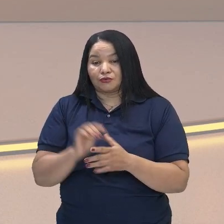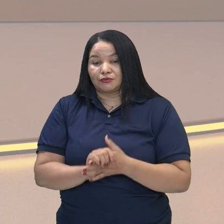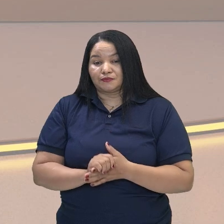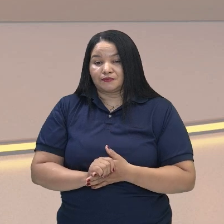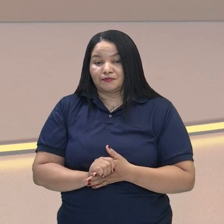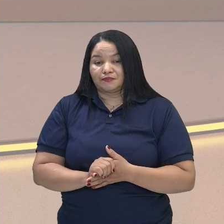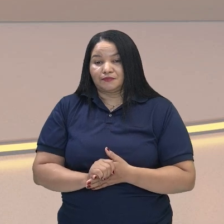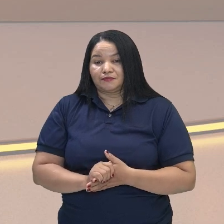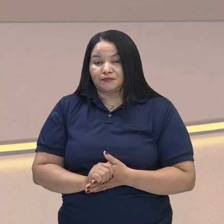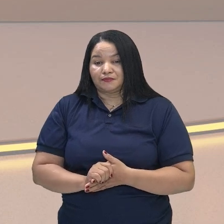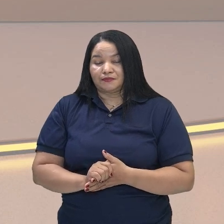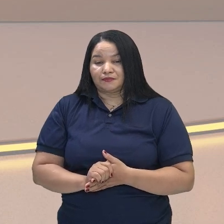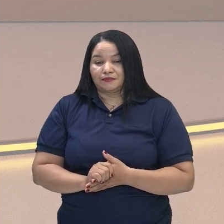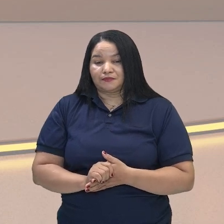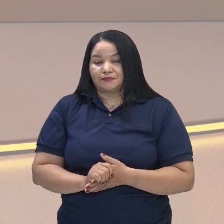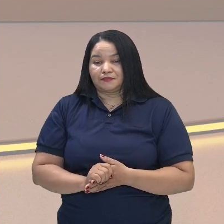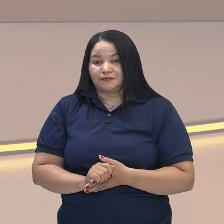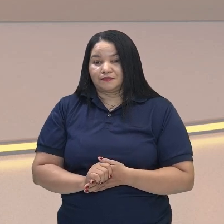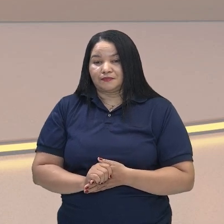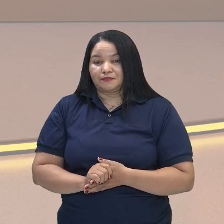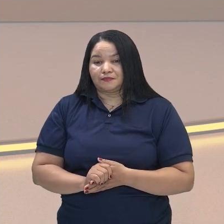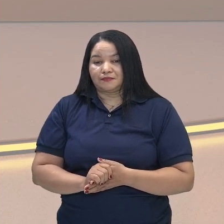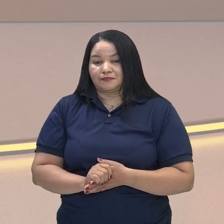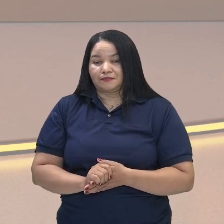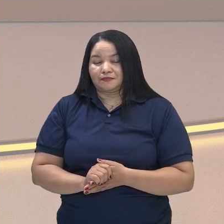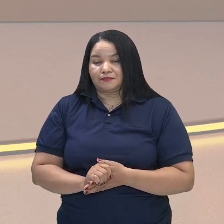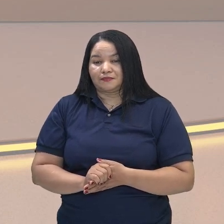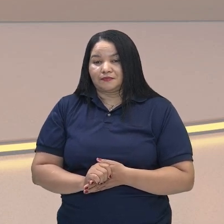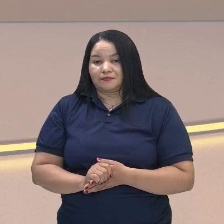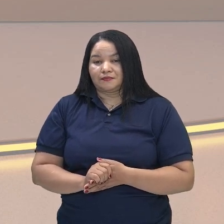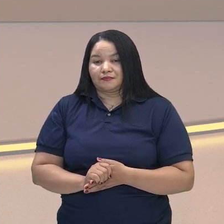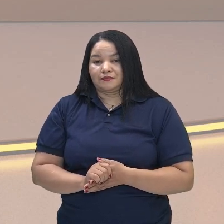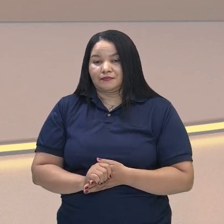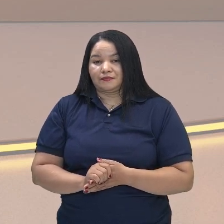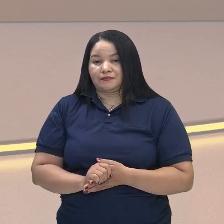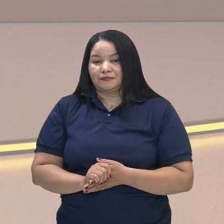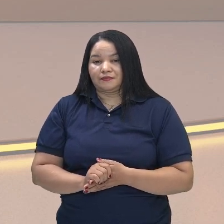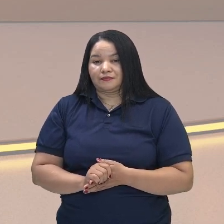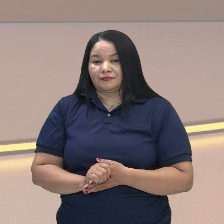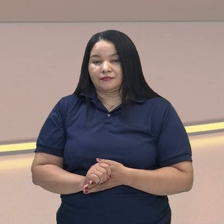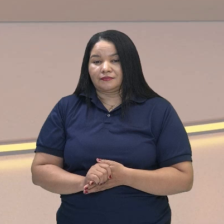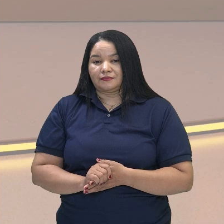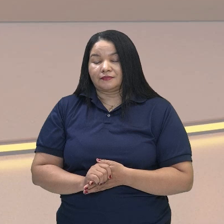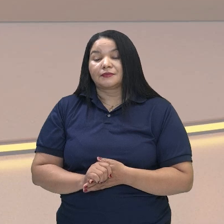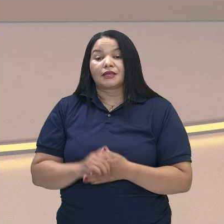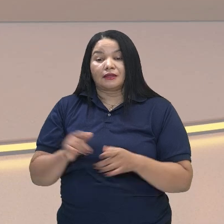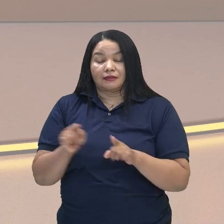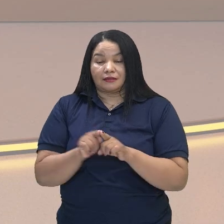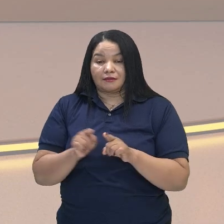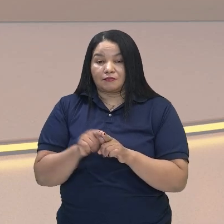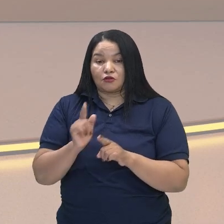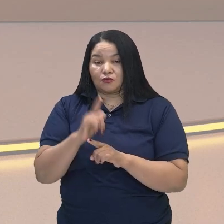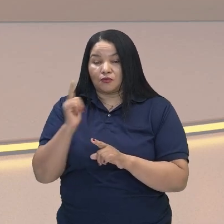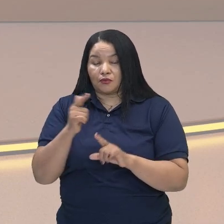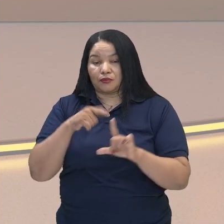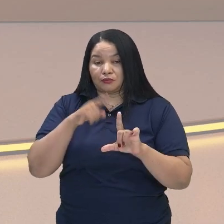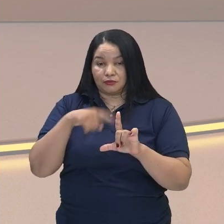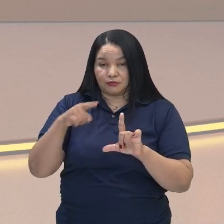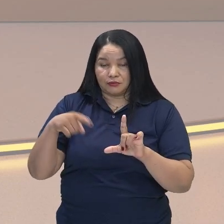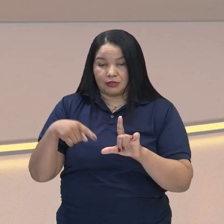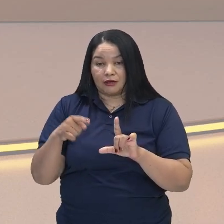outras situações. No caso, vamos também estudar aí, né, analisando outro gráfico, gente,